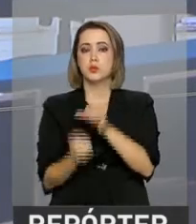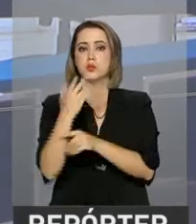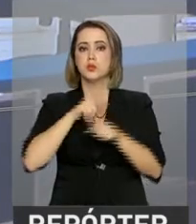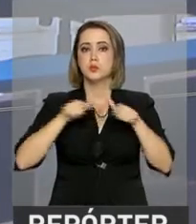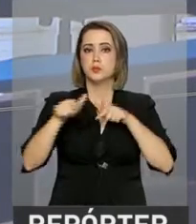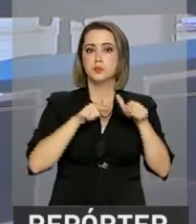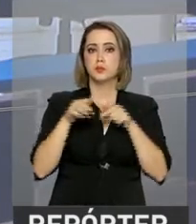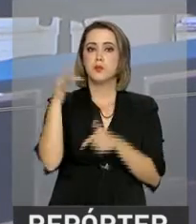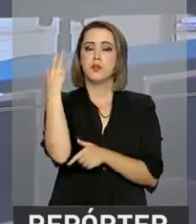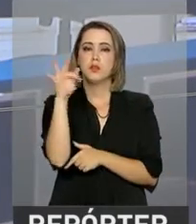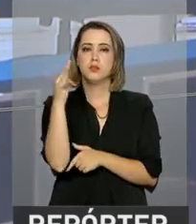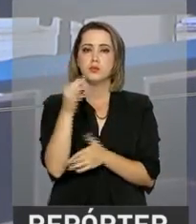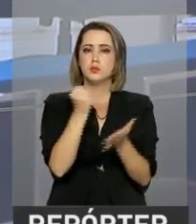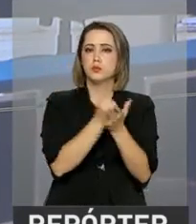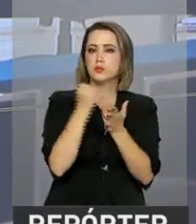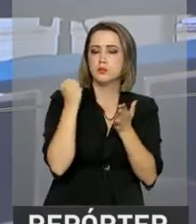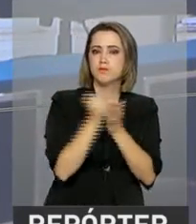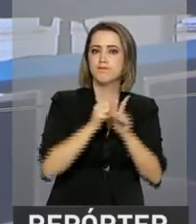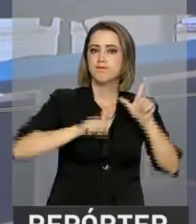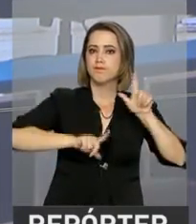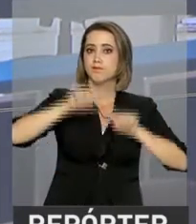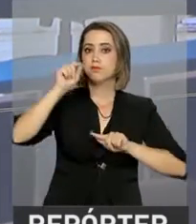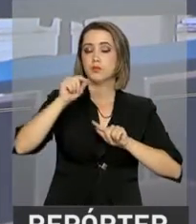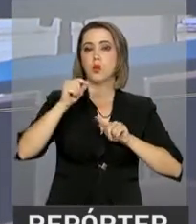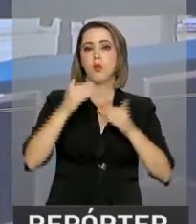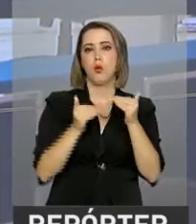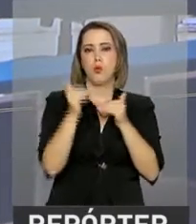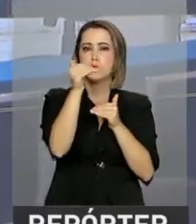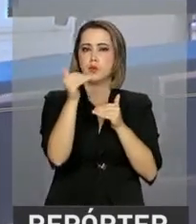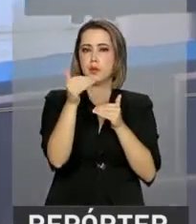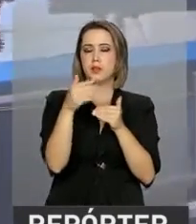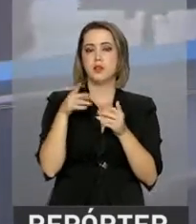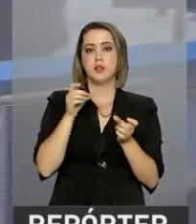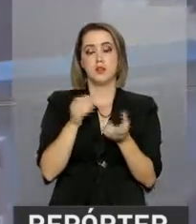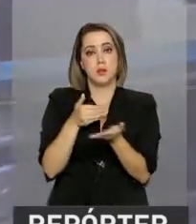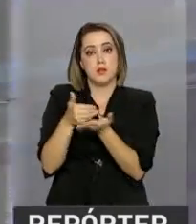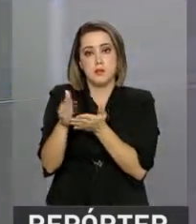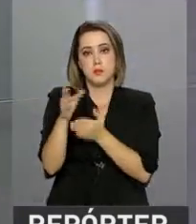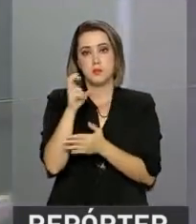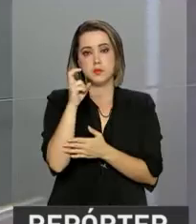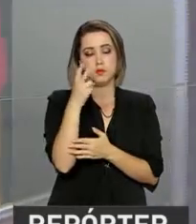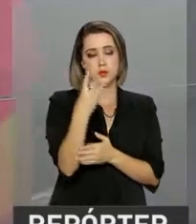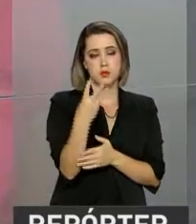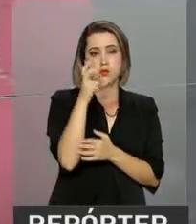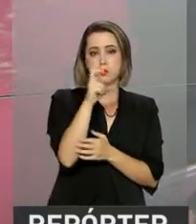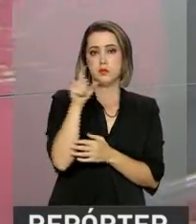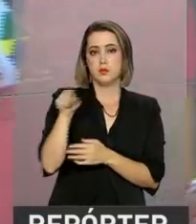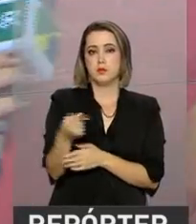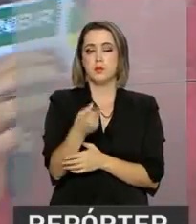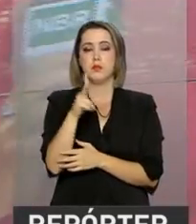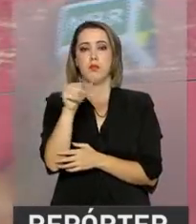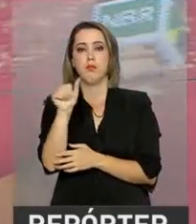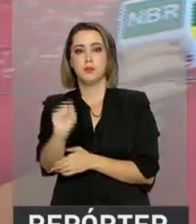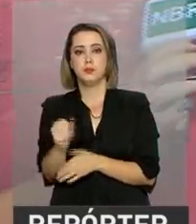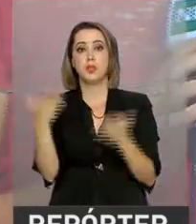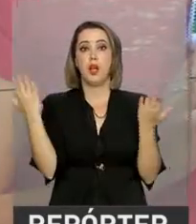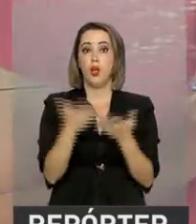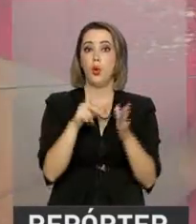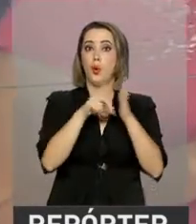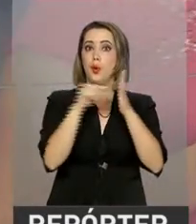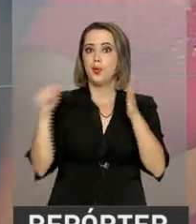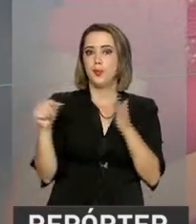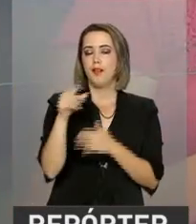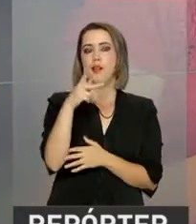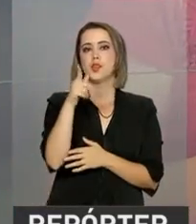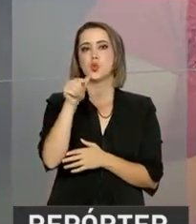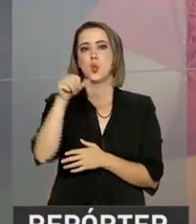superaram as demissões em 35 mil vagas do palácio do planalto a repórter luana karen tem ao vivo as informações